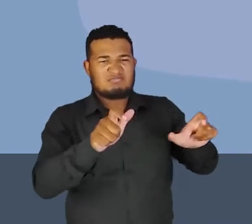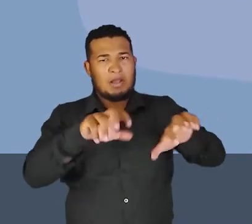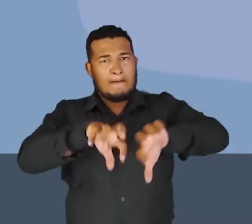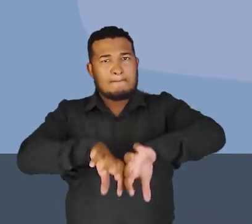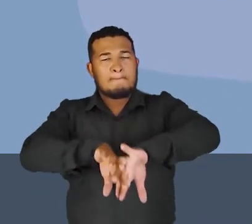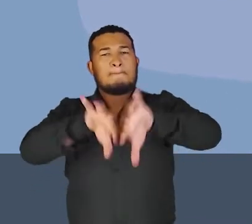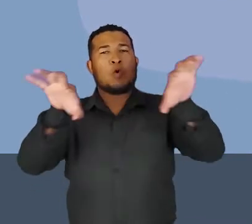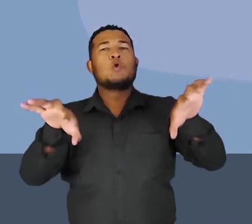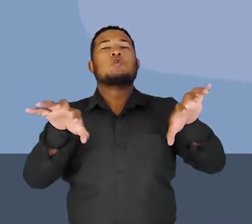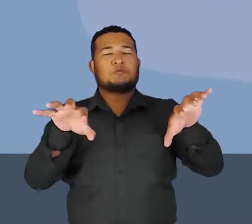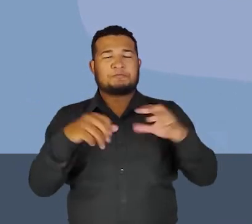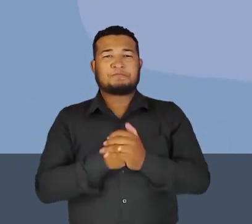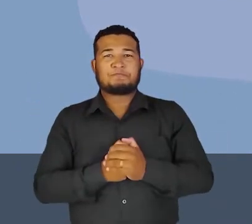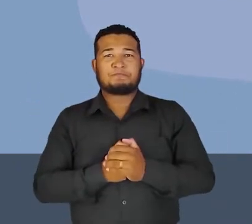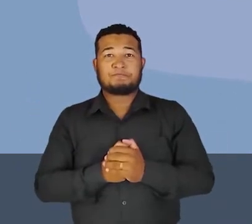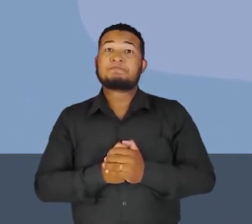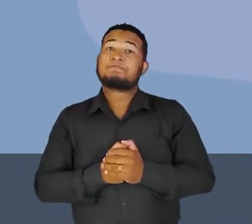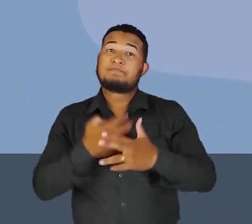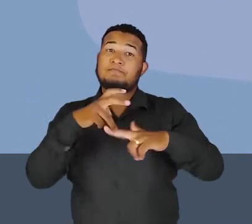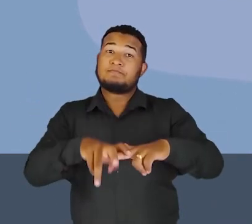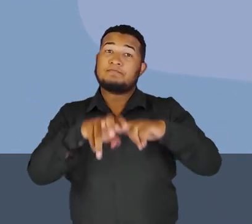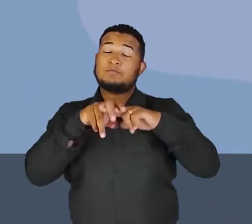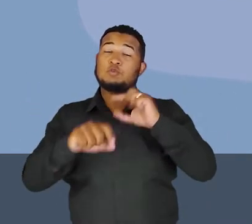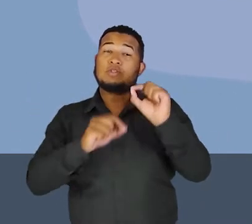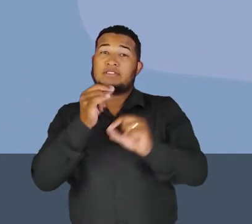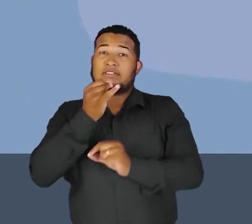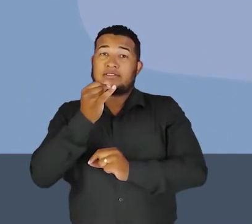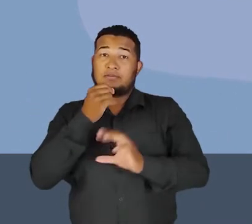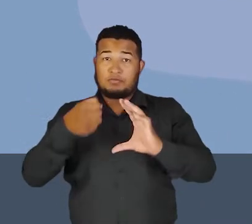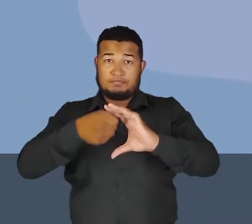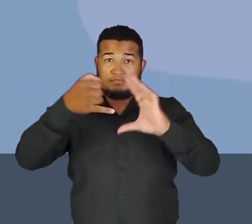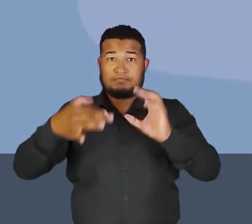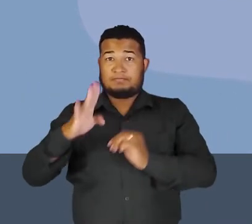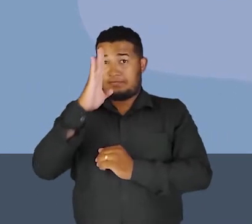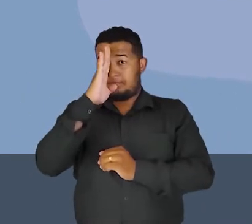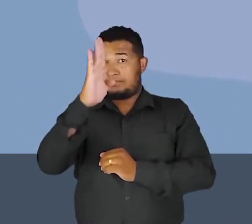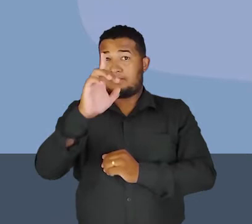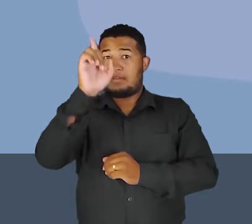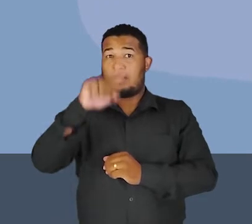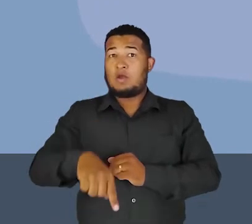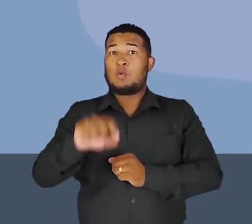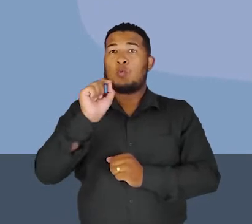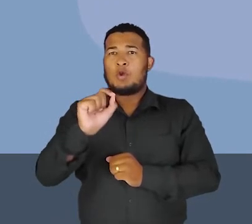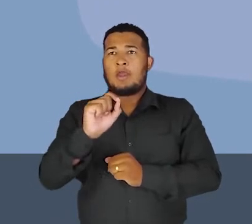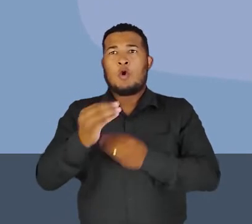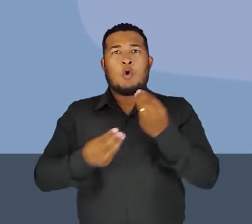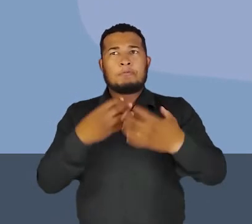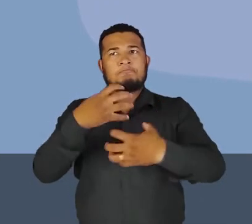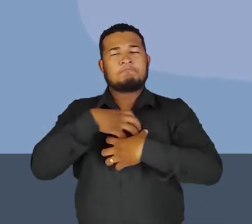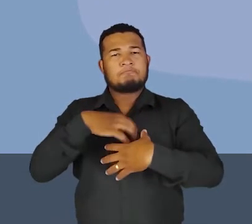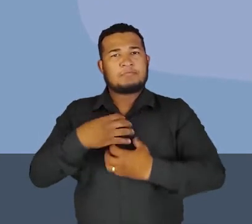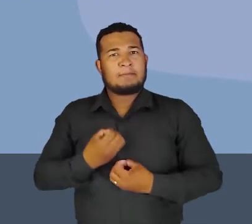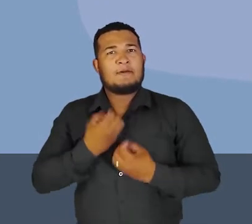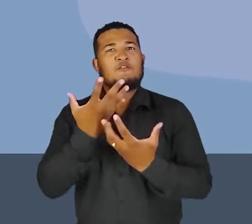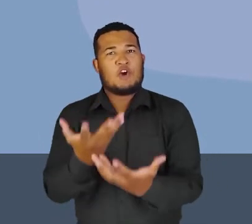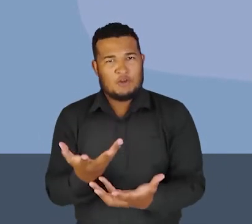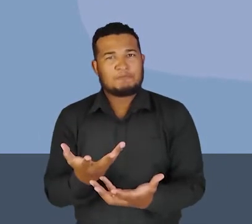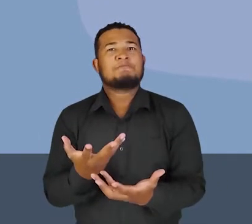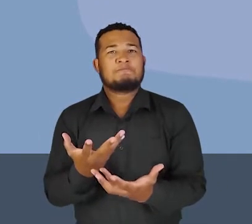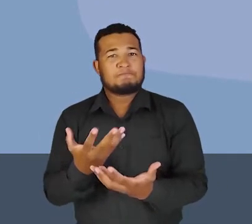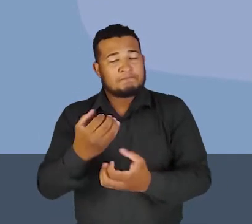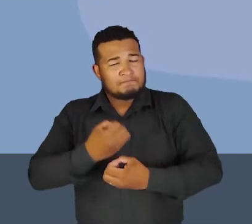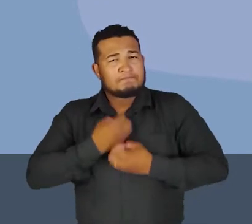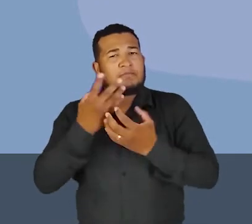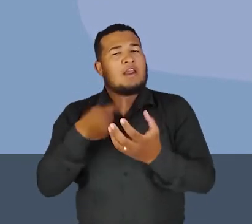acesso, né? Bom, nesse sentido, uma das características fundamentais é a performance, né? A performance é o